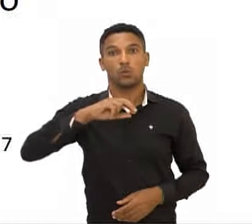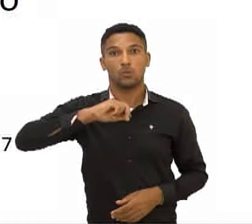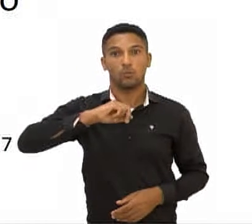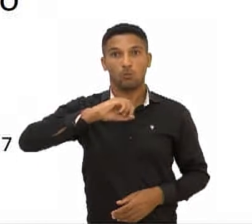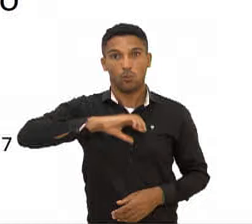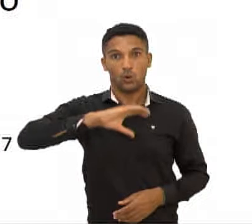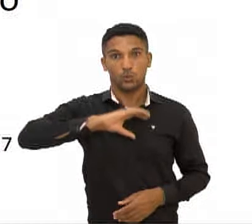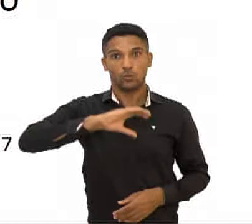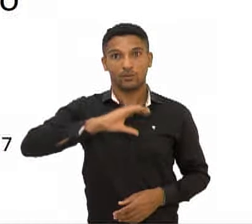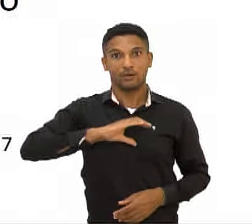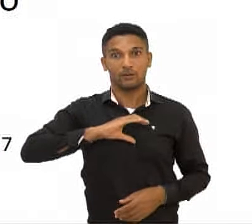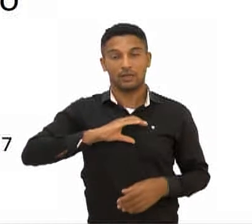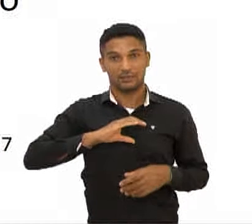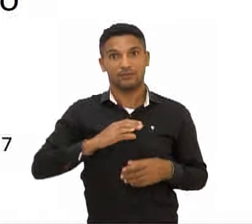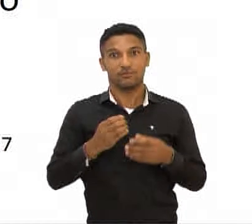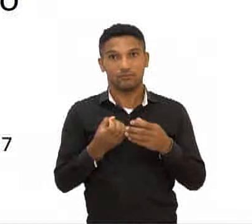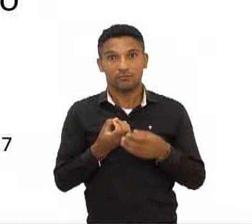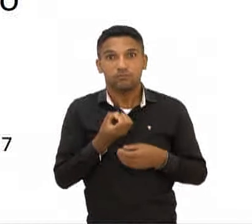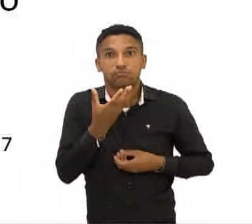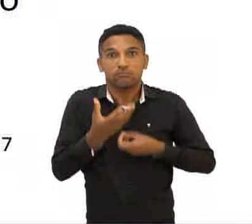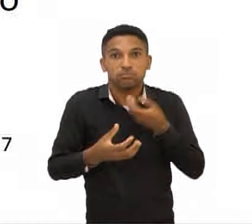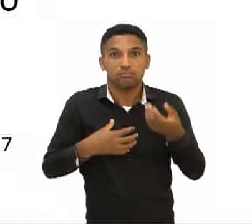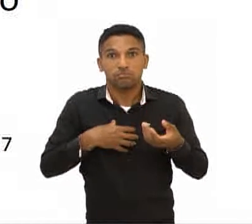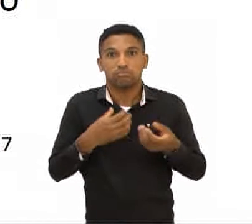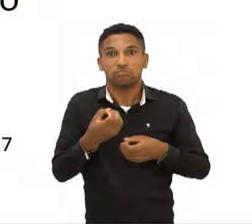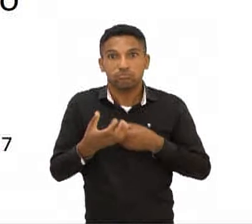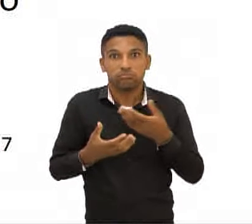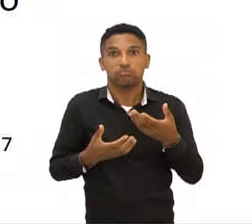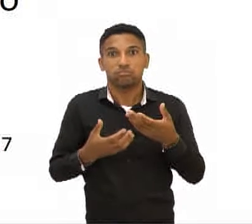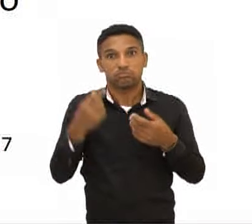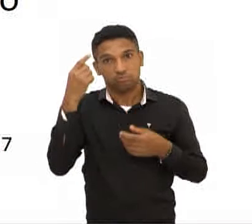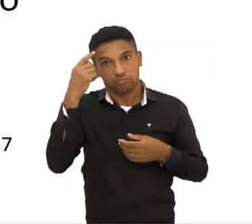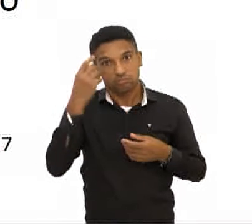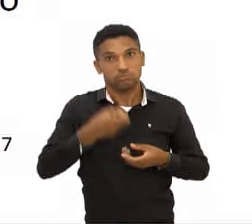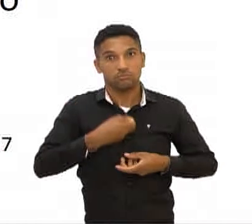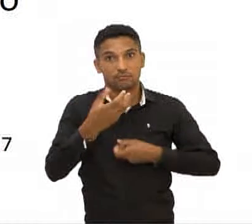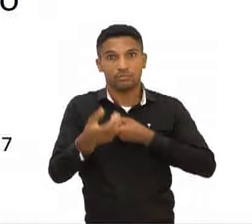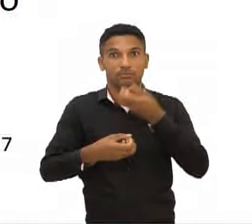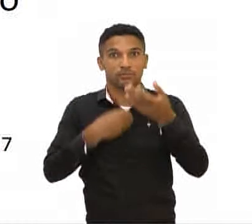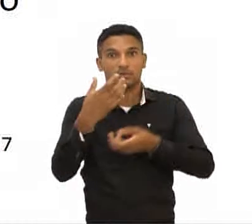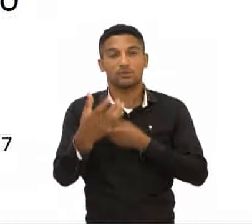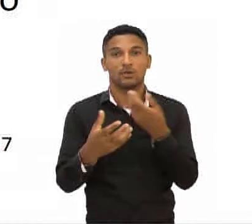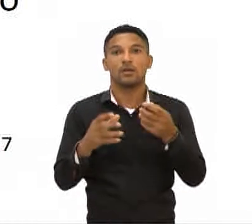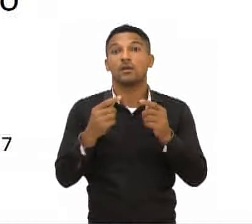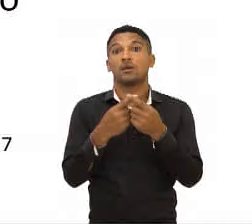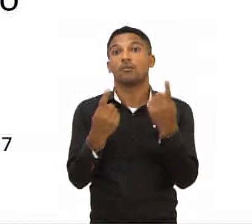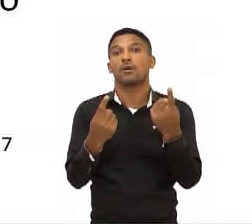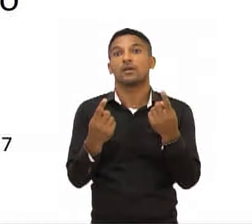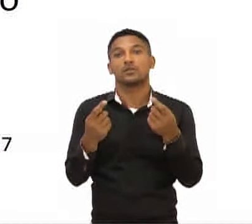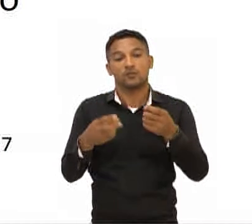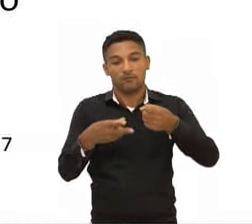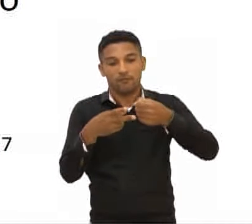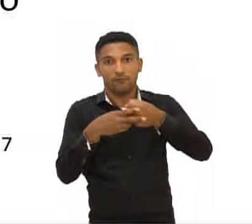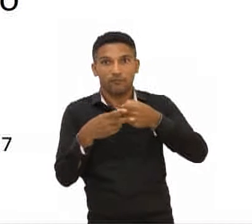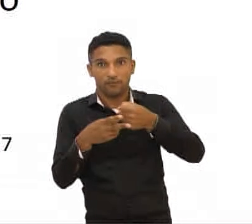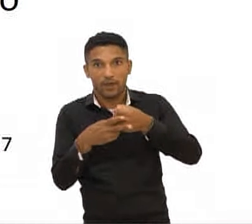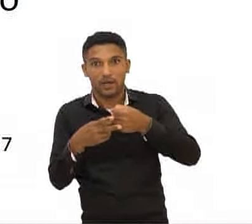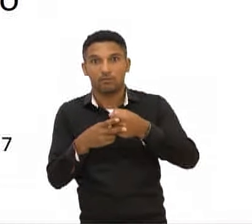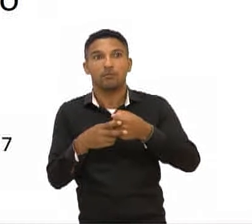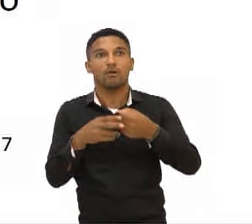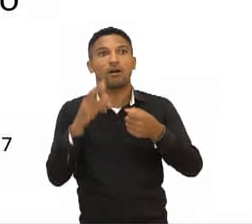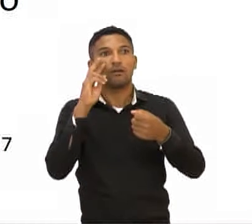o que pensamos, sentimos e somos. Poucos se dão conta de que os verbos